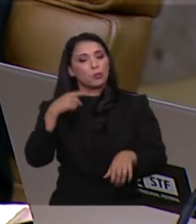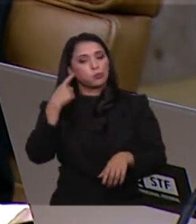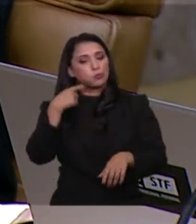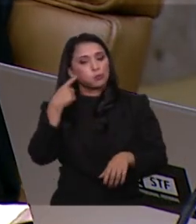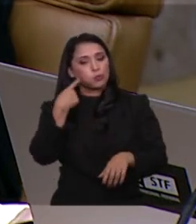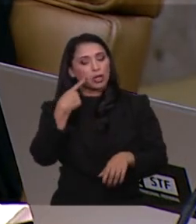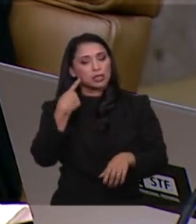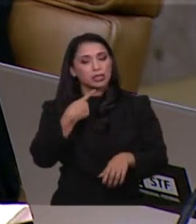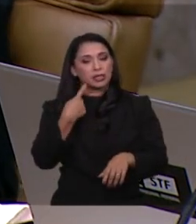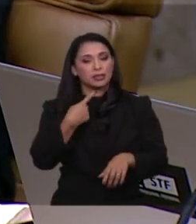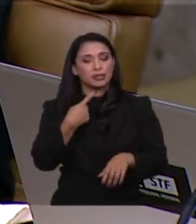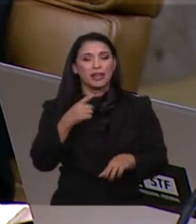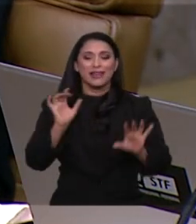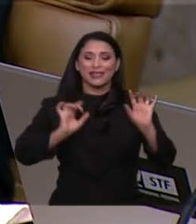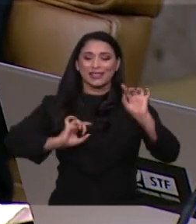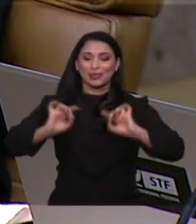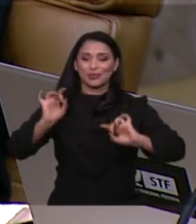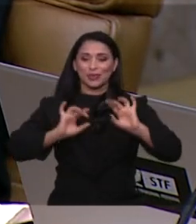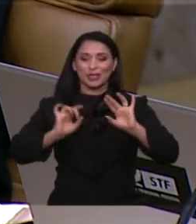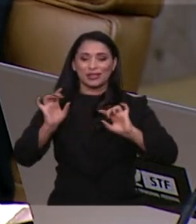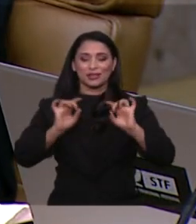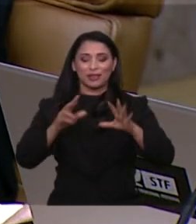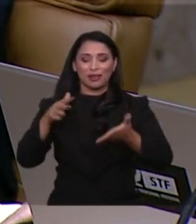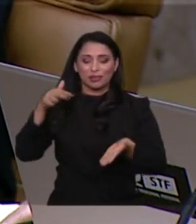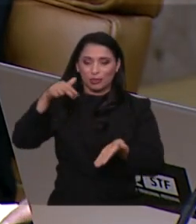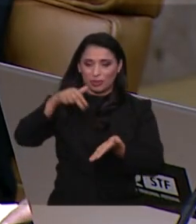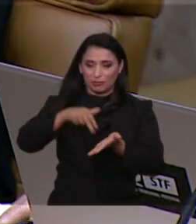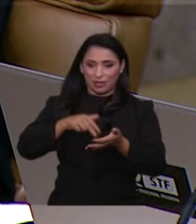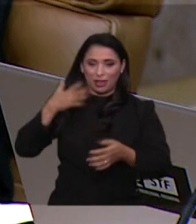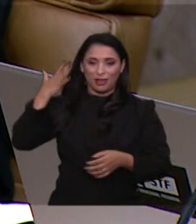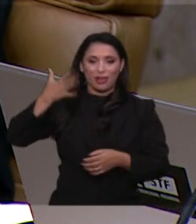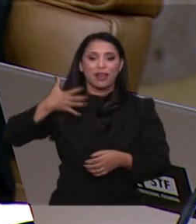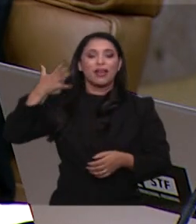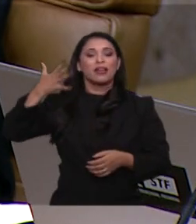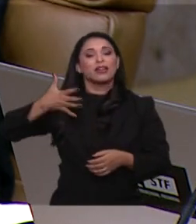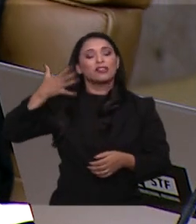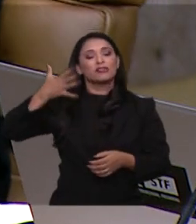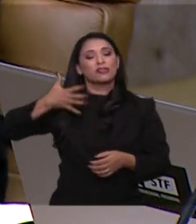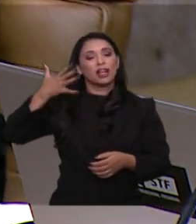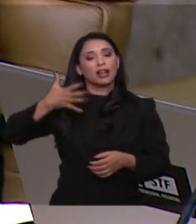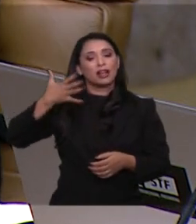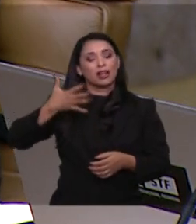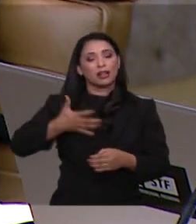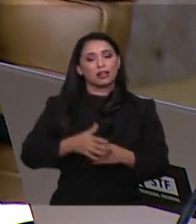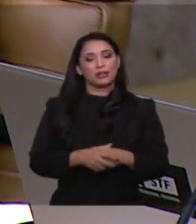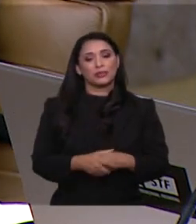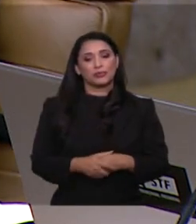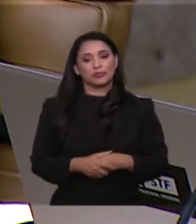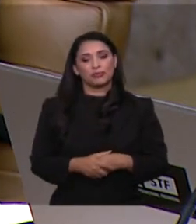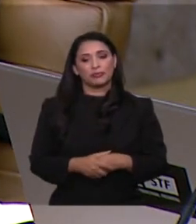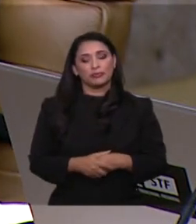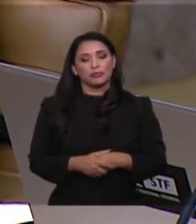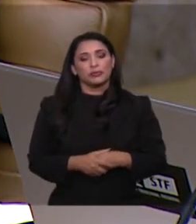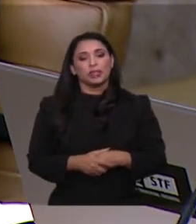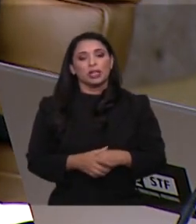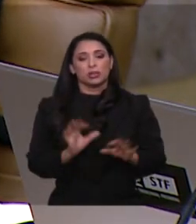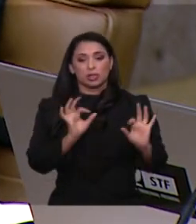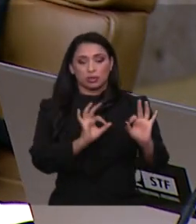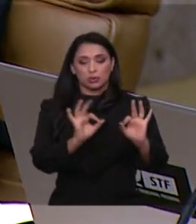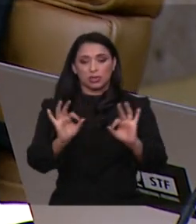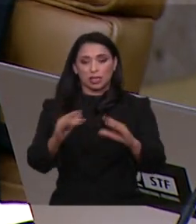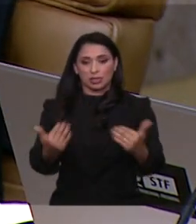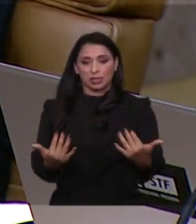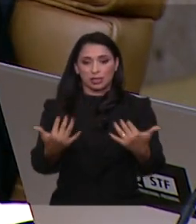meus cumprimentos muito, muito especiais aos que assomaram a tribuna, nos trazendo as achegas, os que nos assistem,